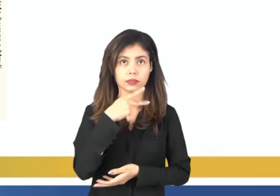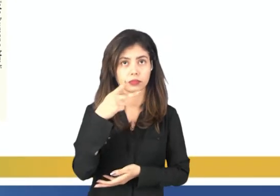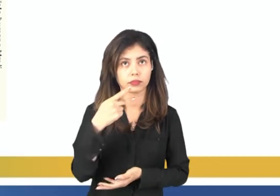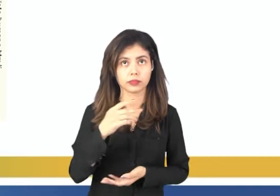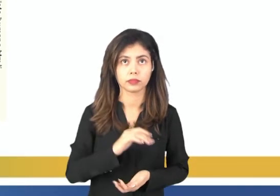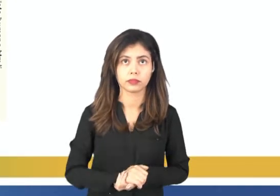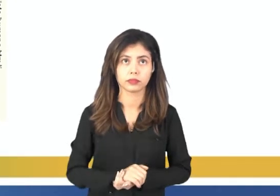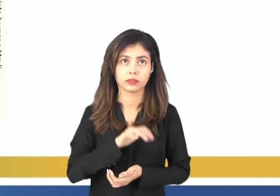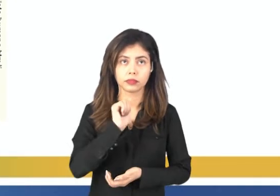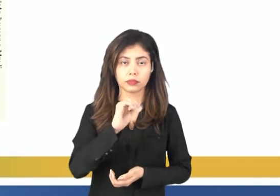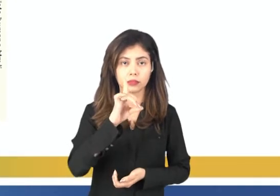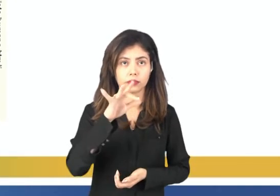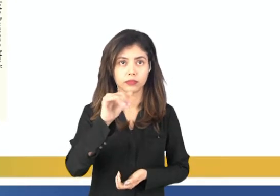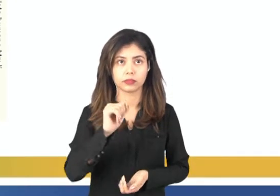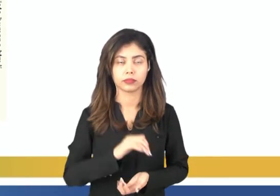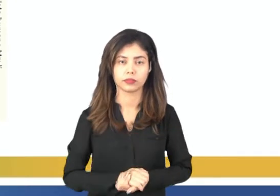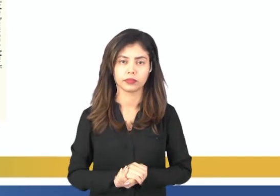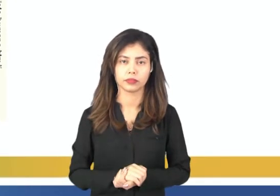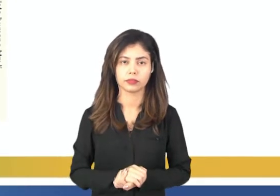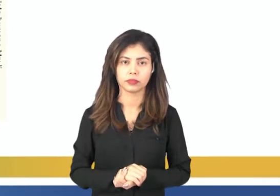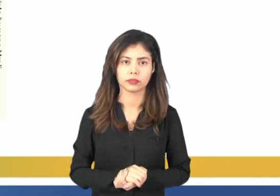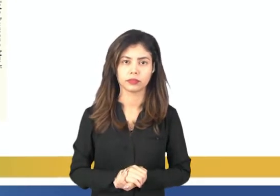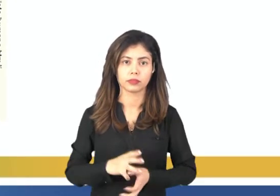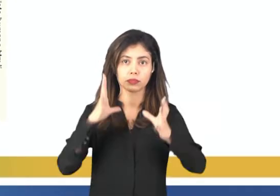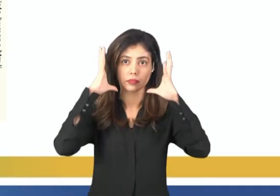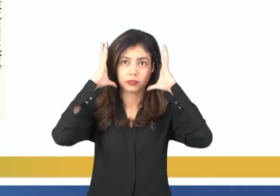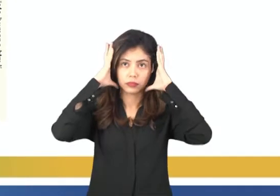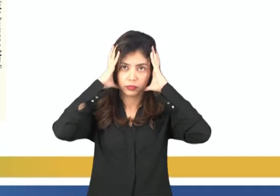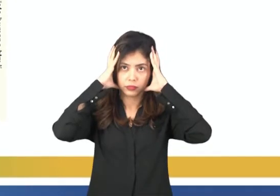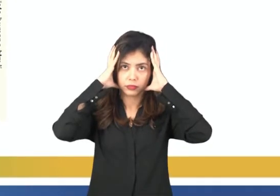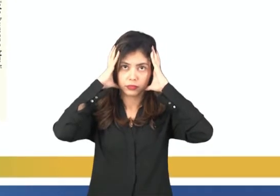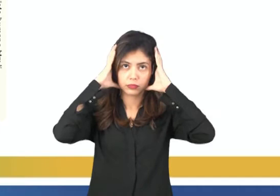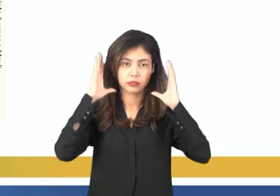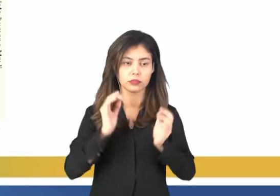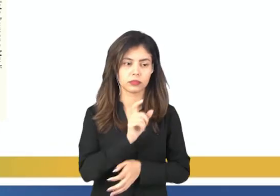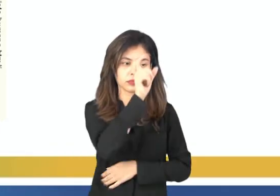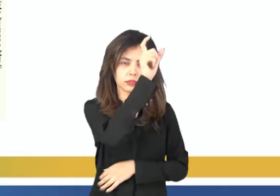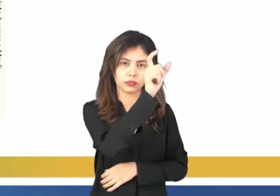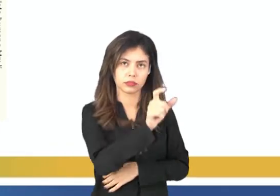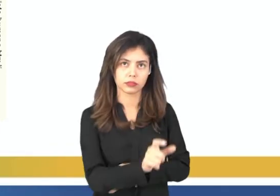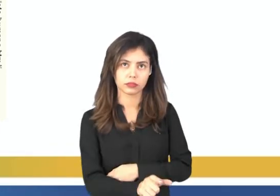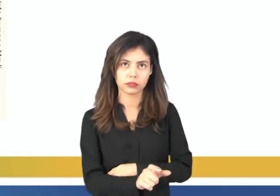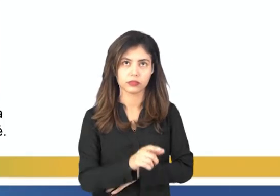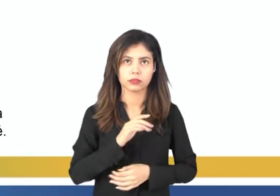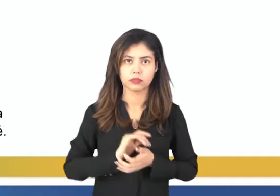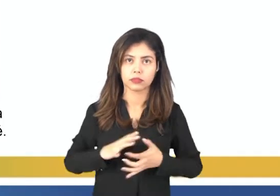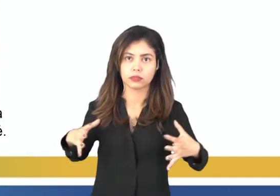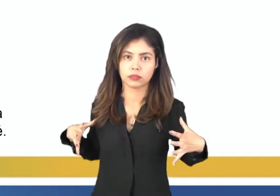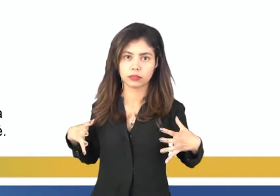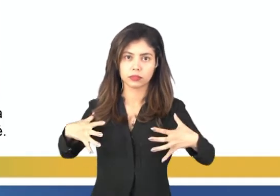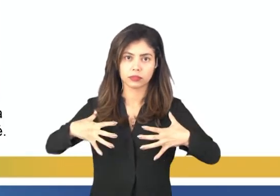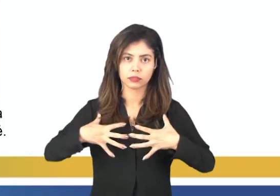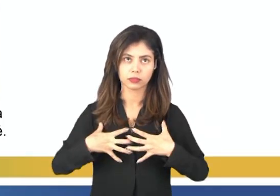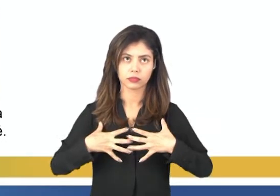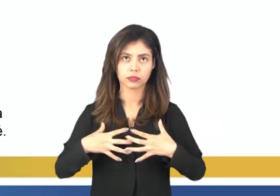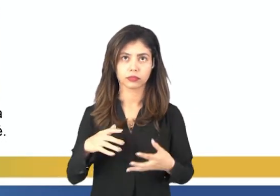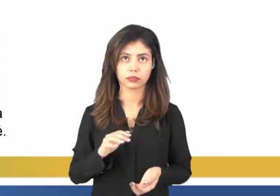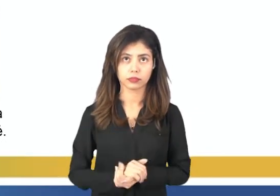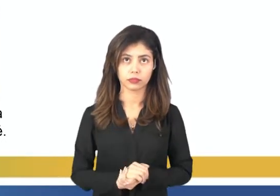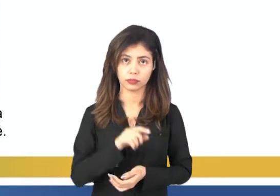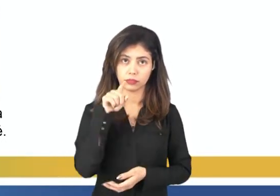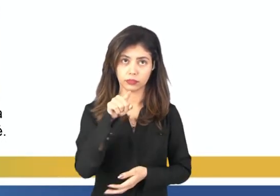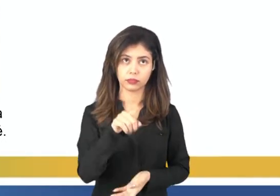quando a gente fala aí do axial a gente tá falando dos ossos do crânio e da coluna vertebral e também da caixa torácica tá